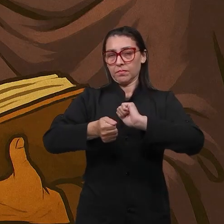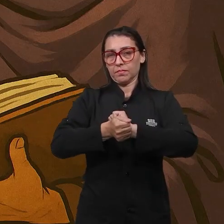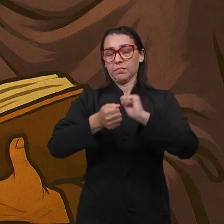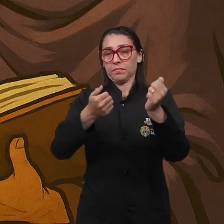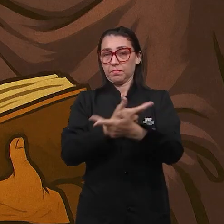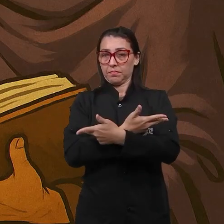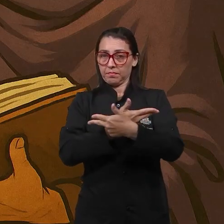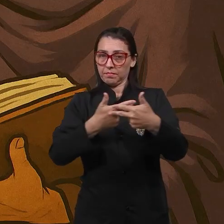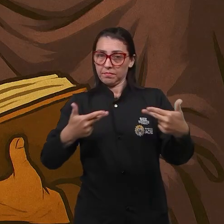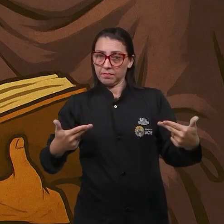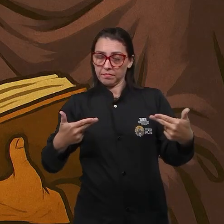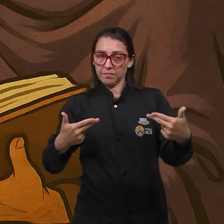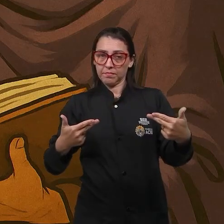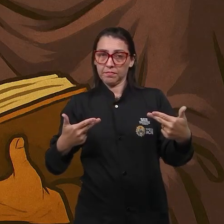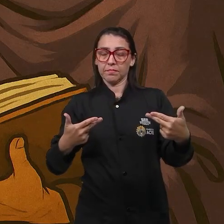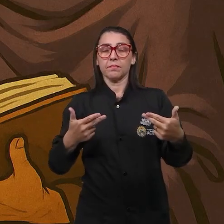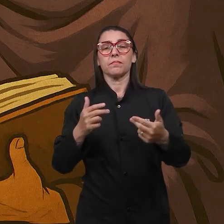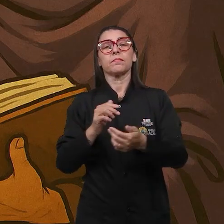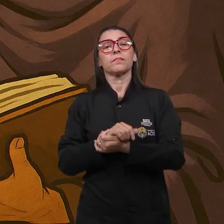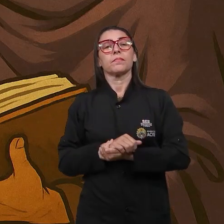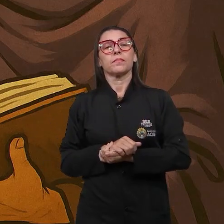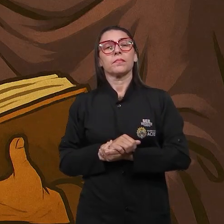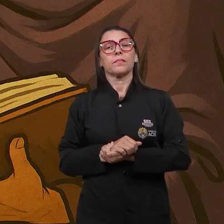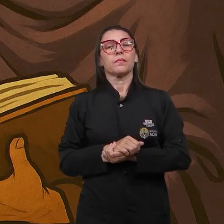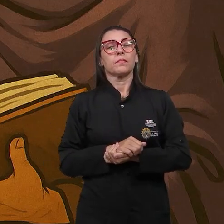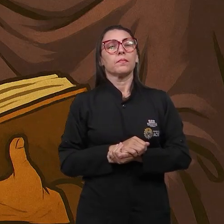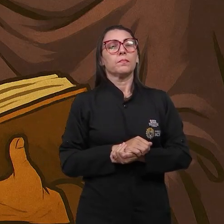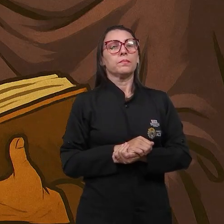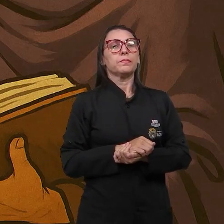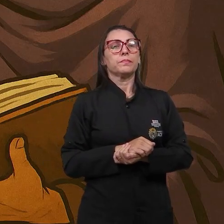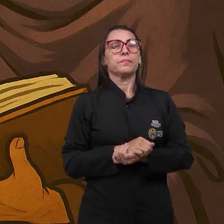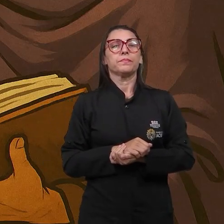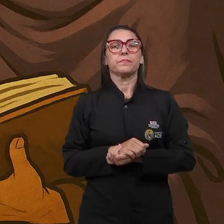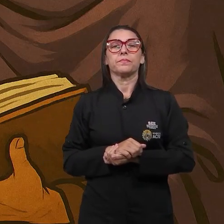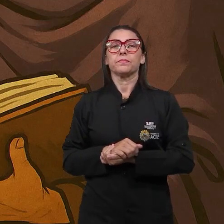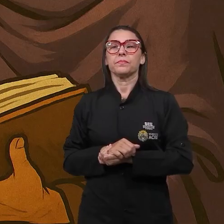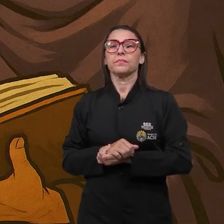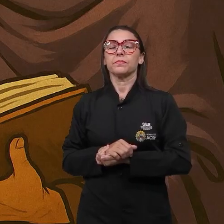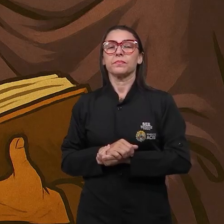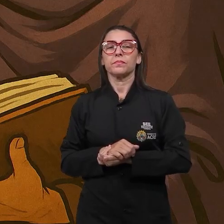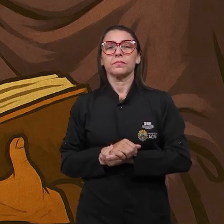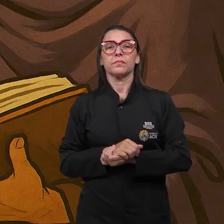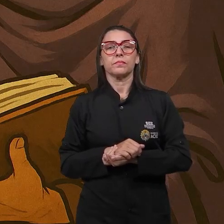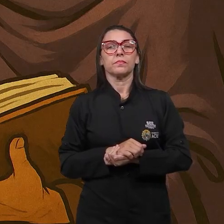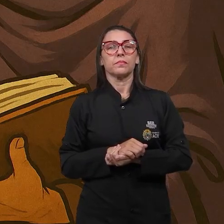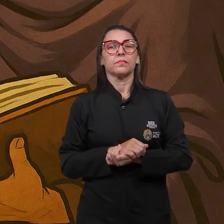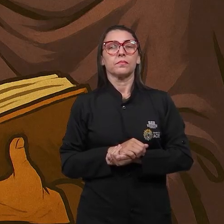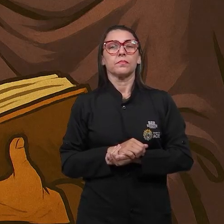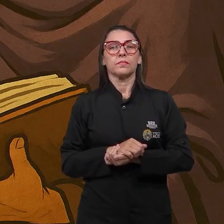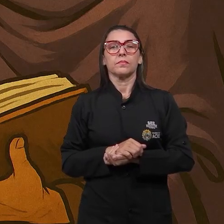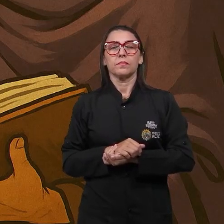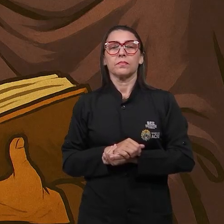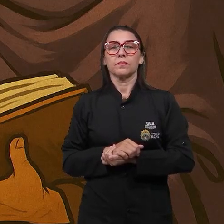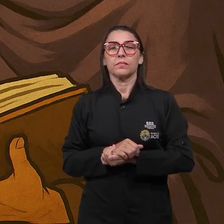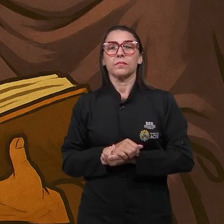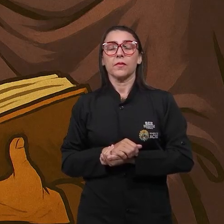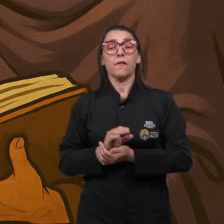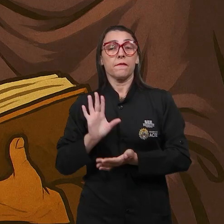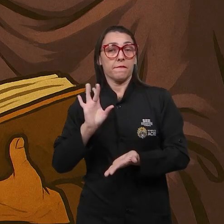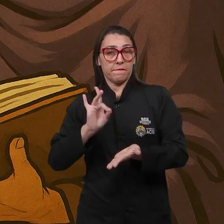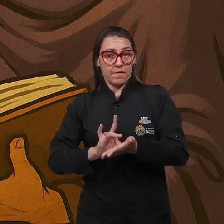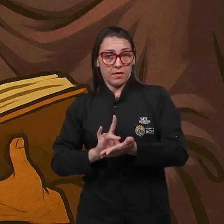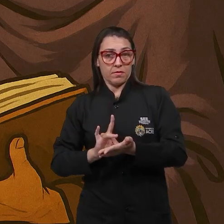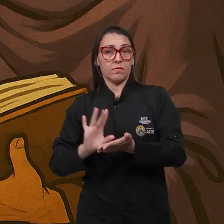adaptações nesse percurso, tá bom? Aí o que fala, não confunda hechos reais, que é os